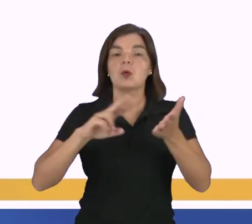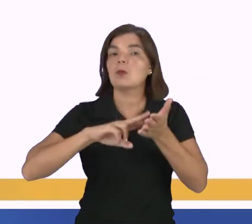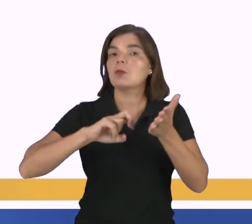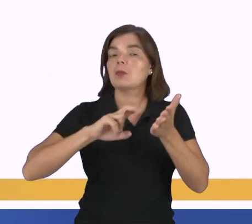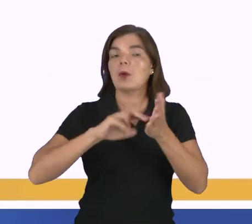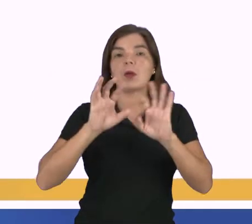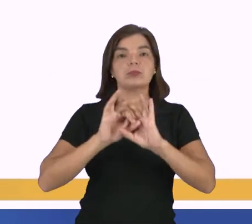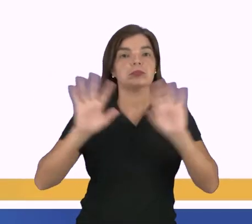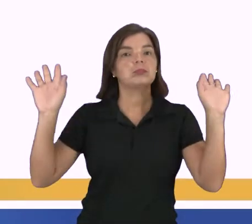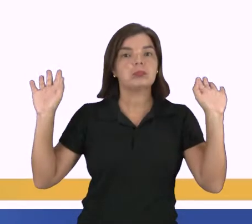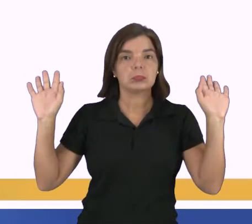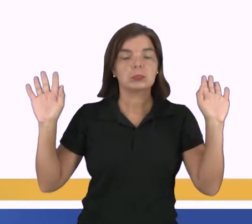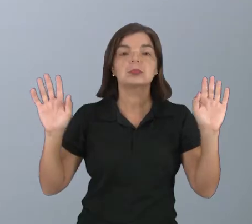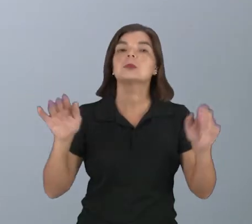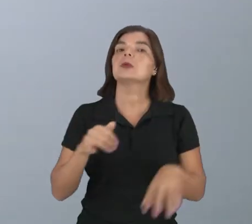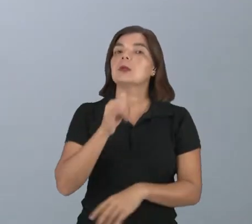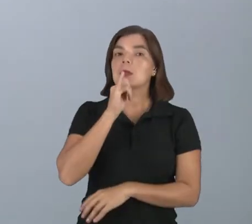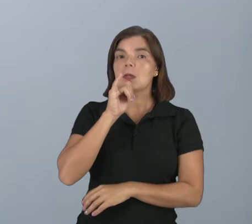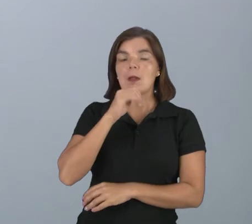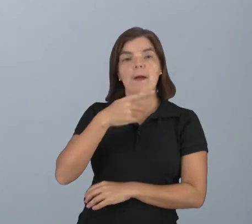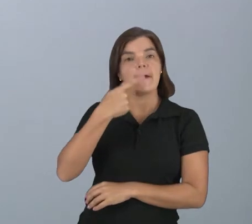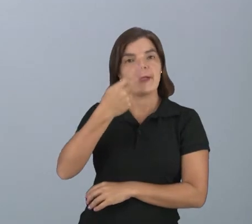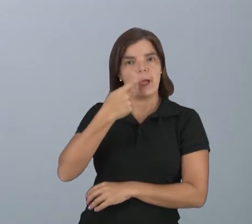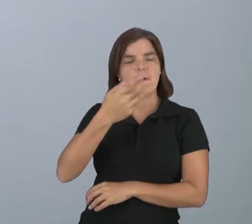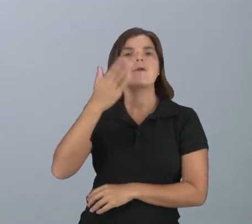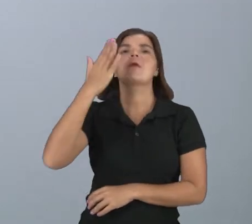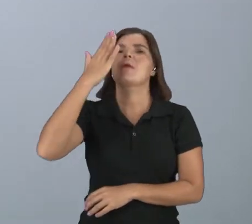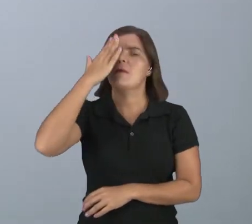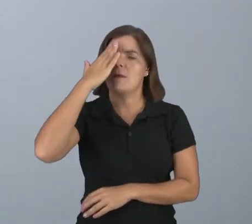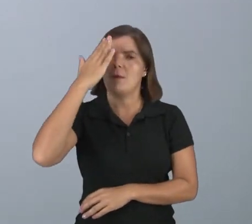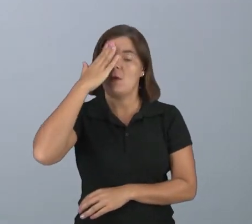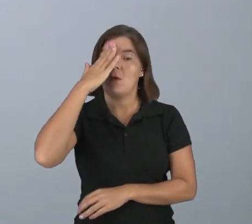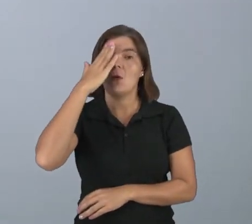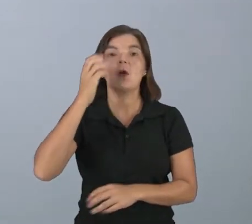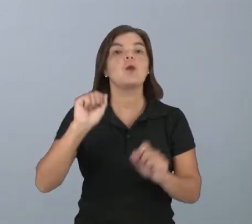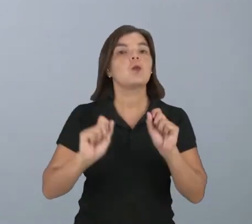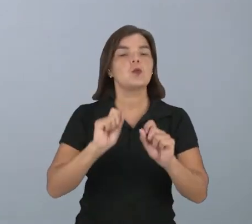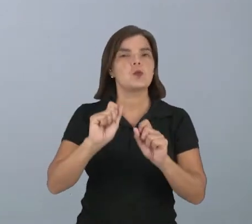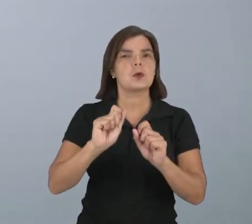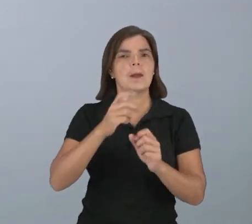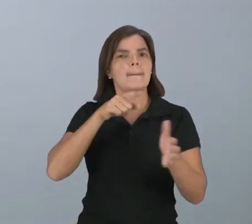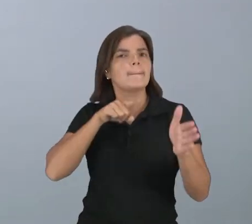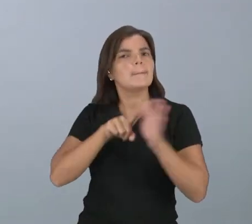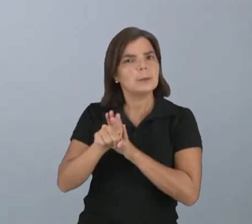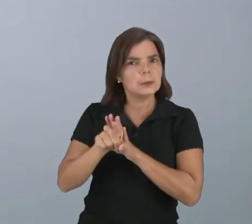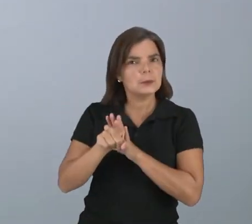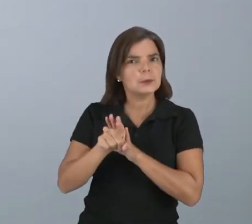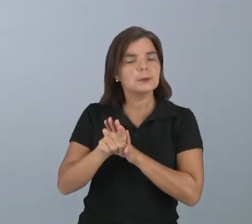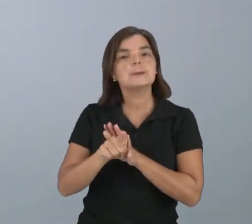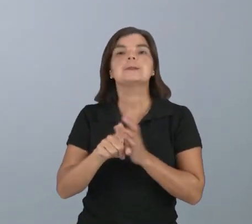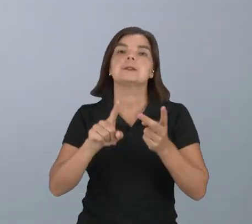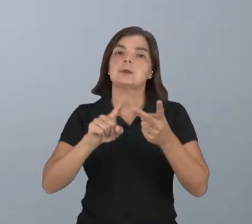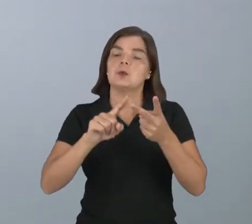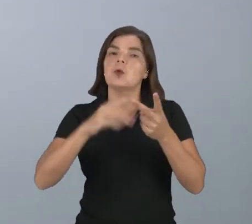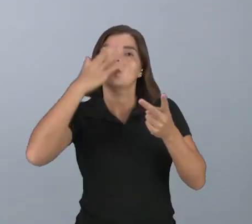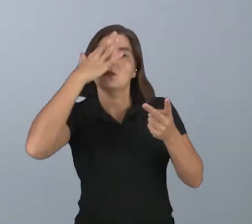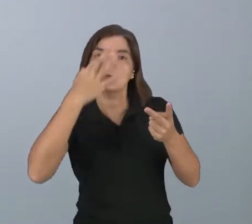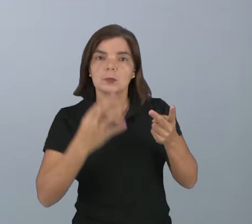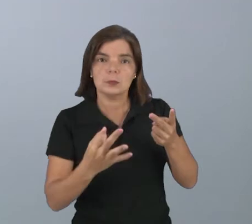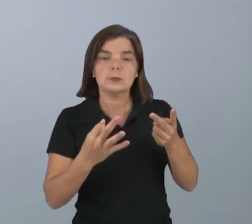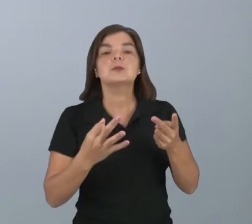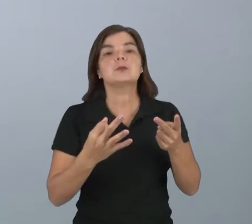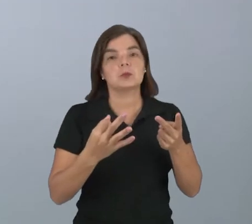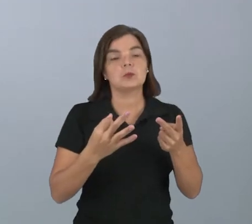soltos. Então, na fala, a gente compreende quando a gente quer fazer uma pergunta, quer fazer uma afirmação,